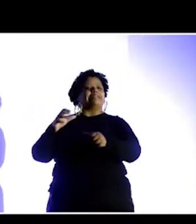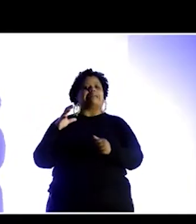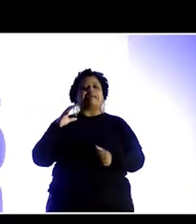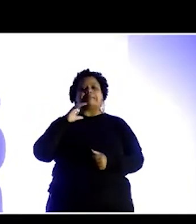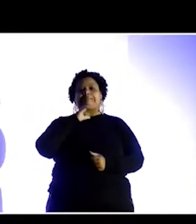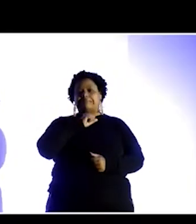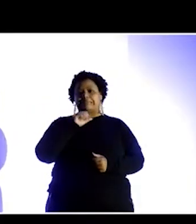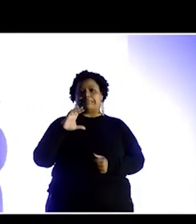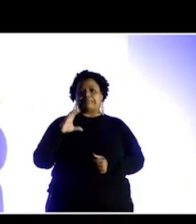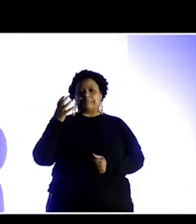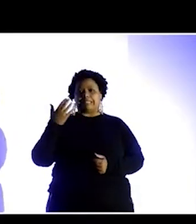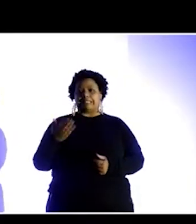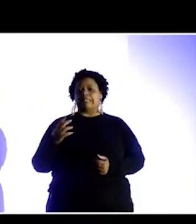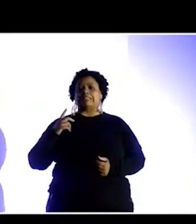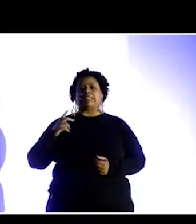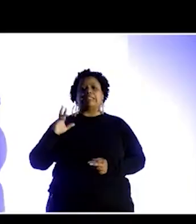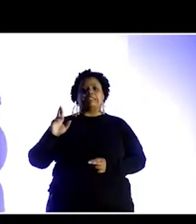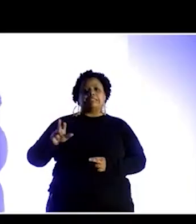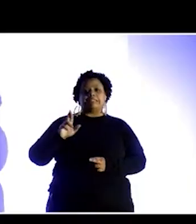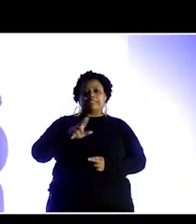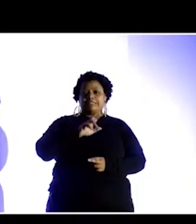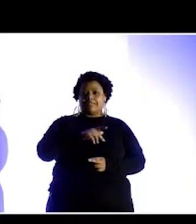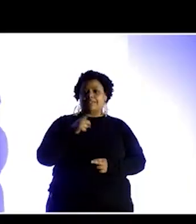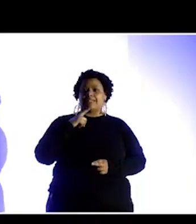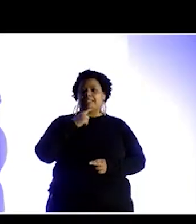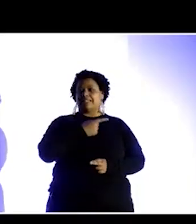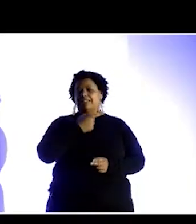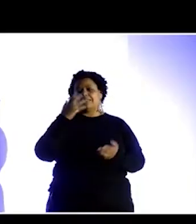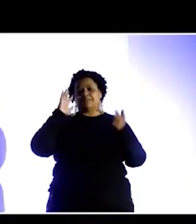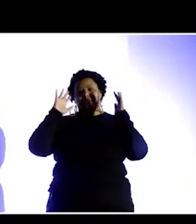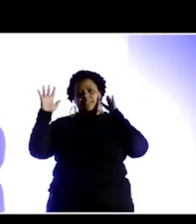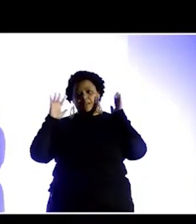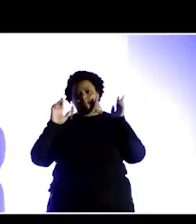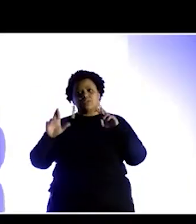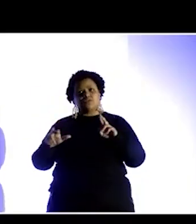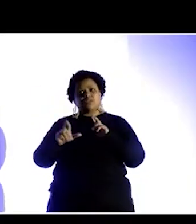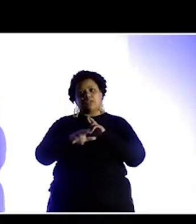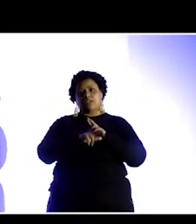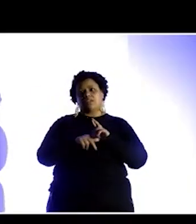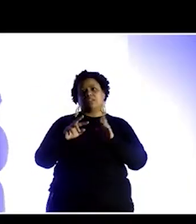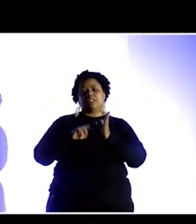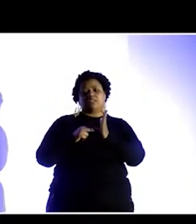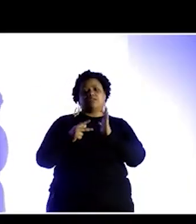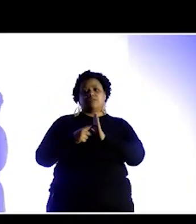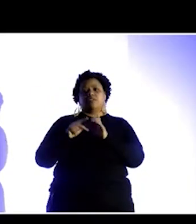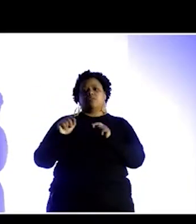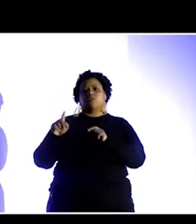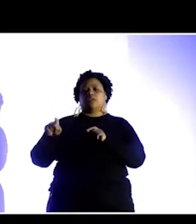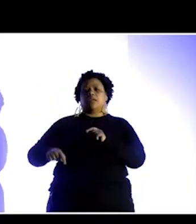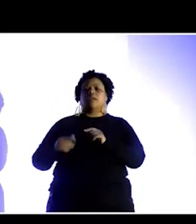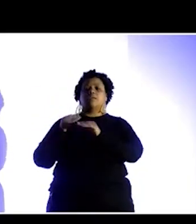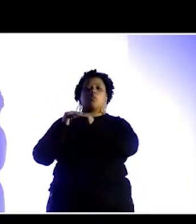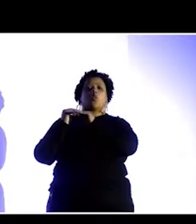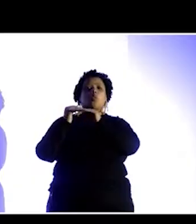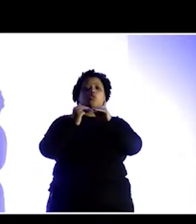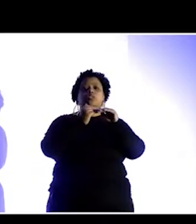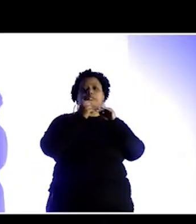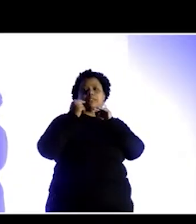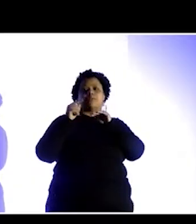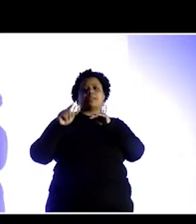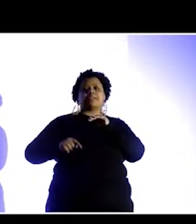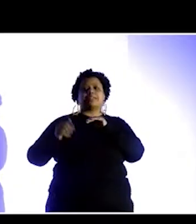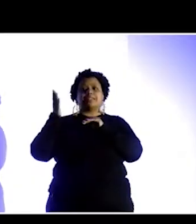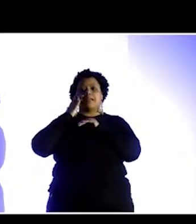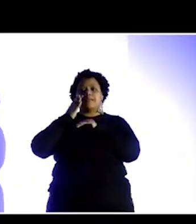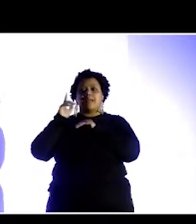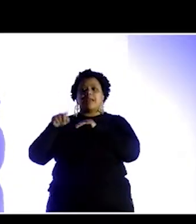gente tem diferentes ideologias, pensamentos, ou seja, assim, o consenso aqui é que, de fato, é o fator humano, e